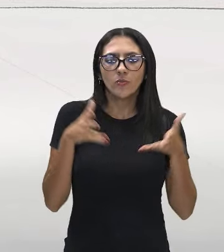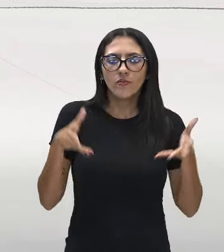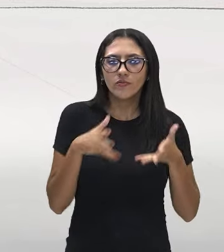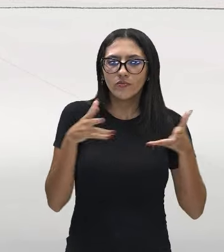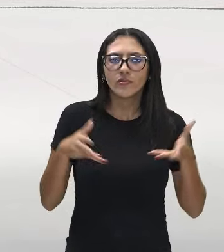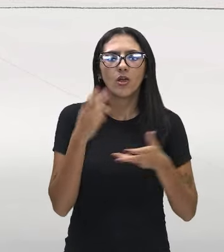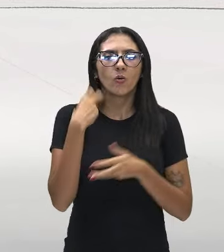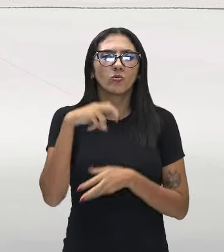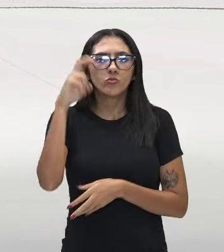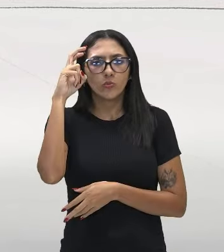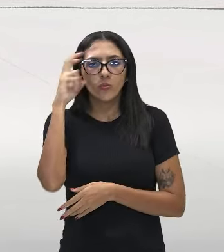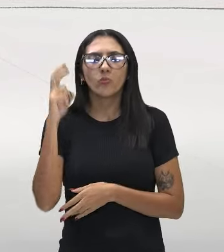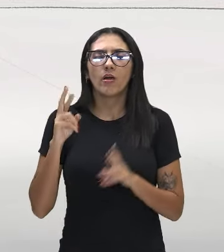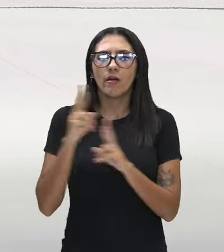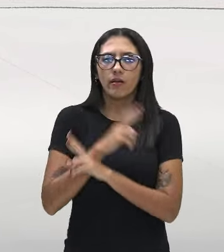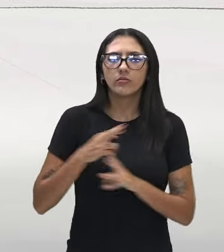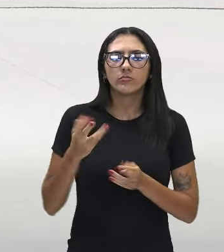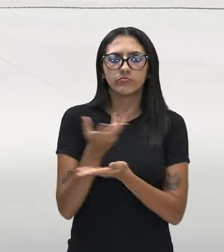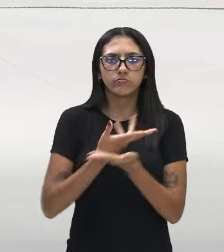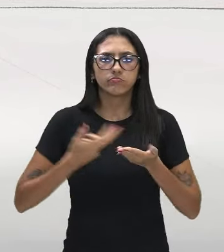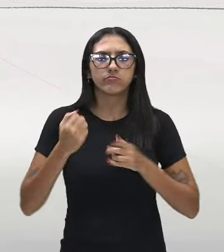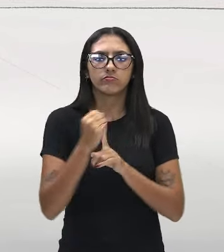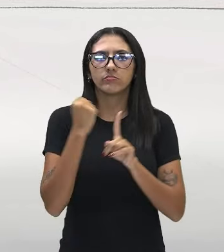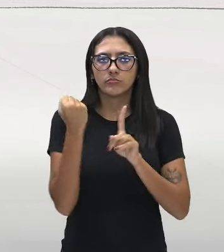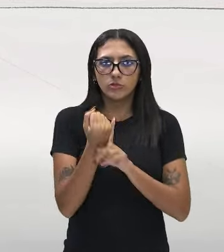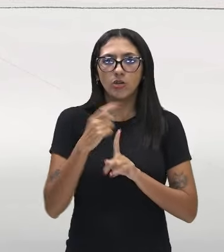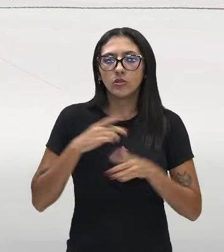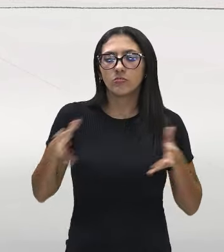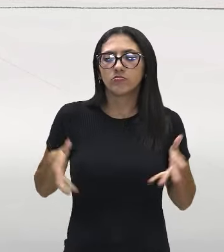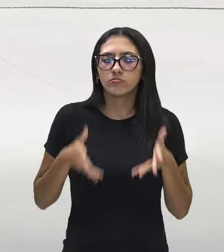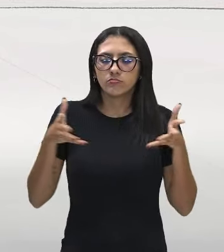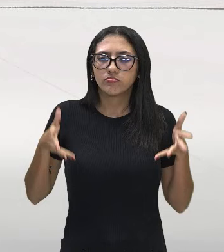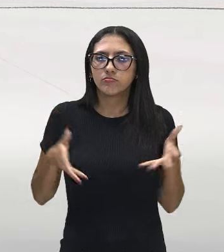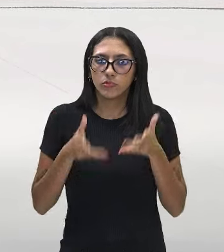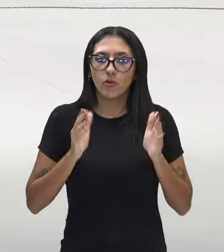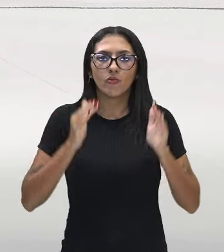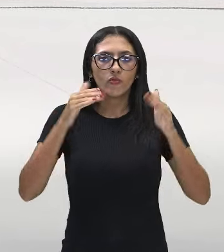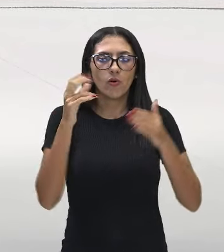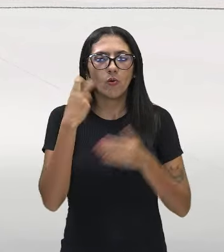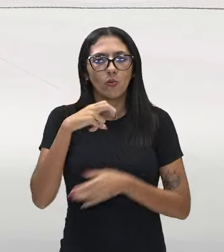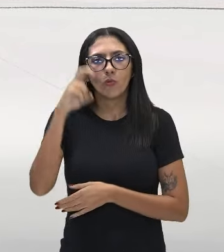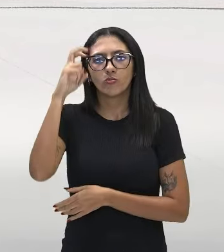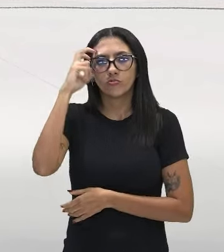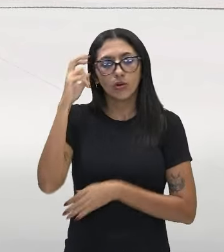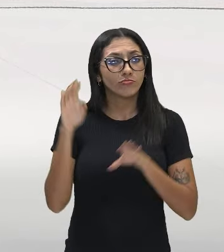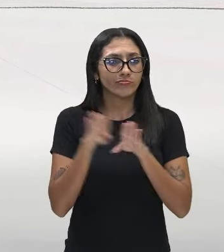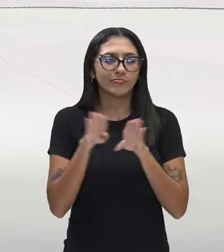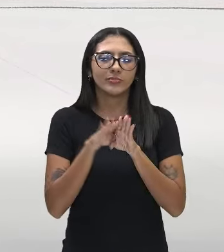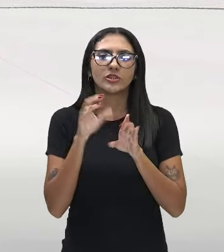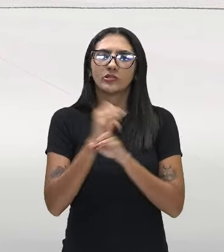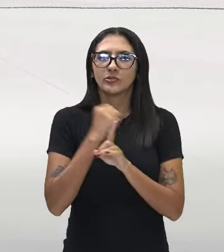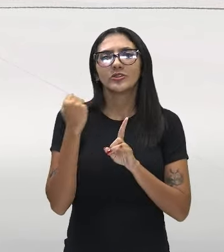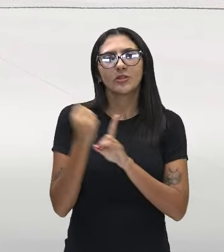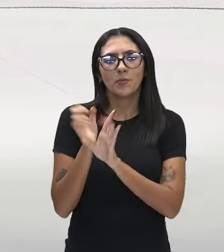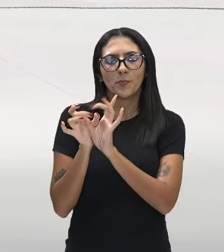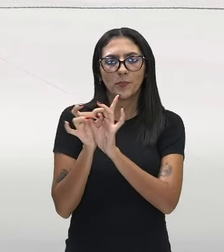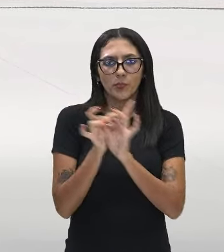envolvimento comunitário. Eles contribuem para o desenvolvimento cultural e social. Por isso